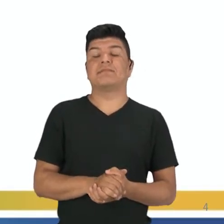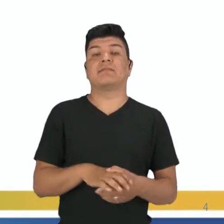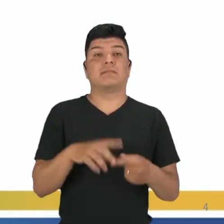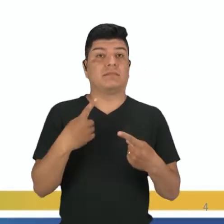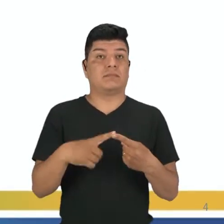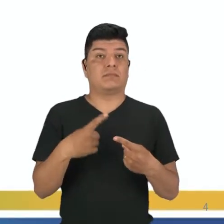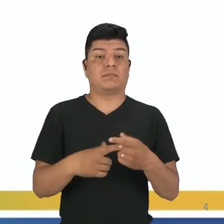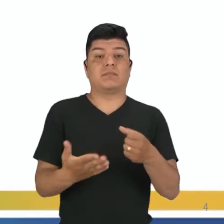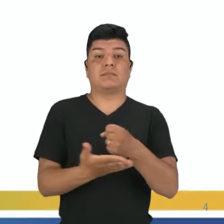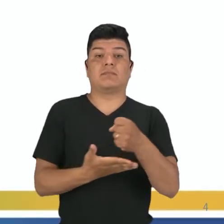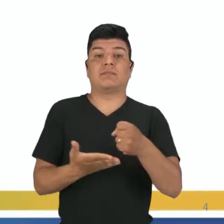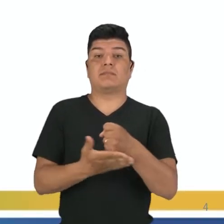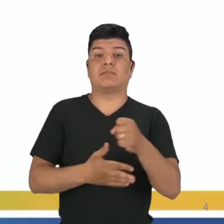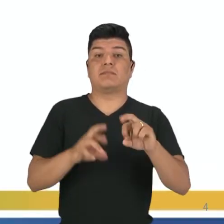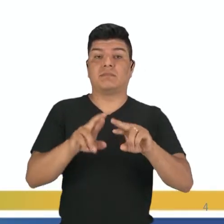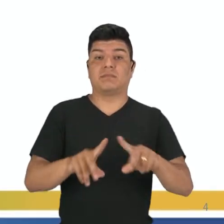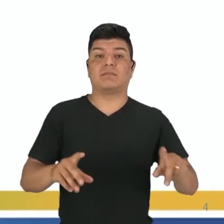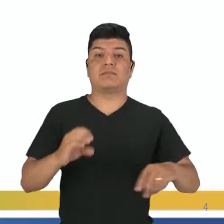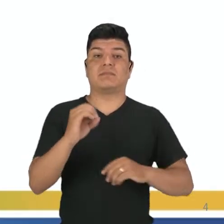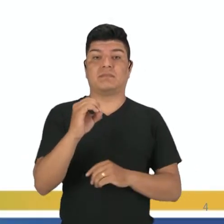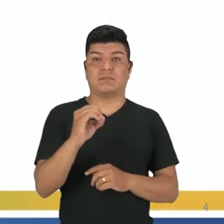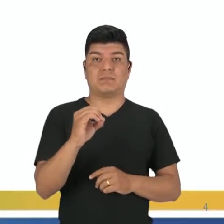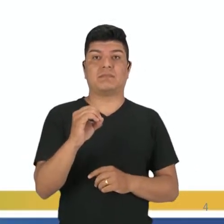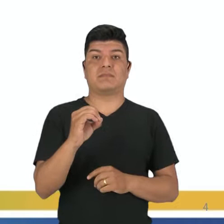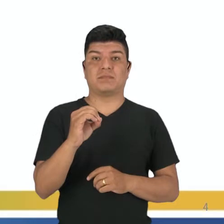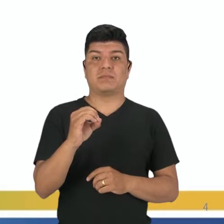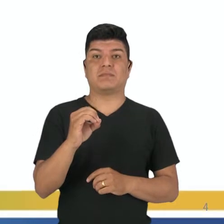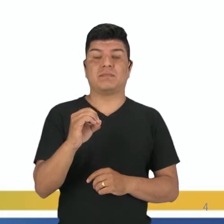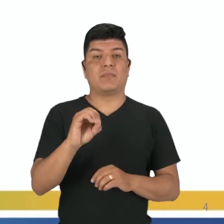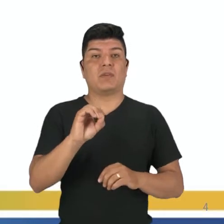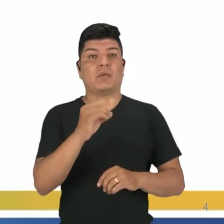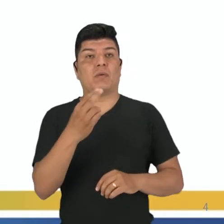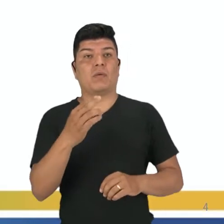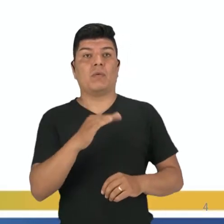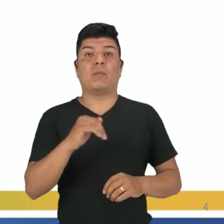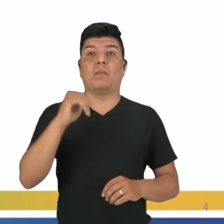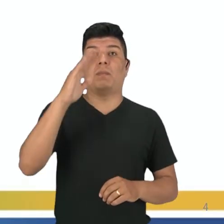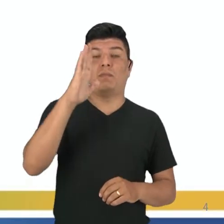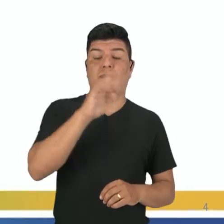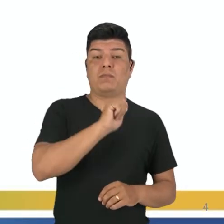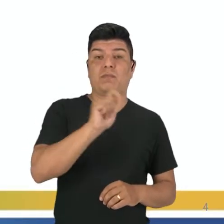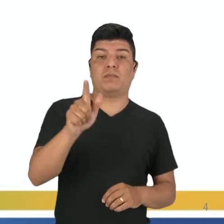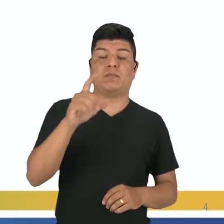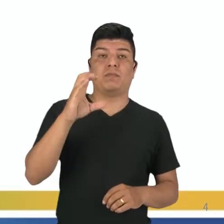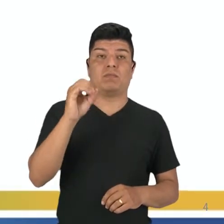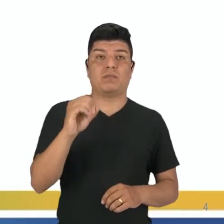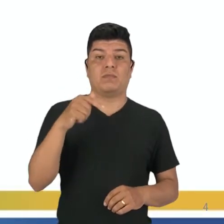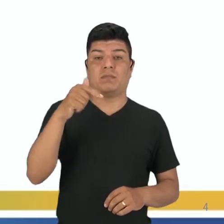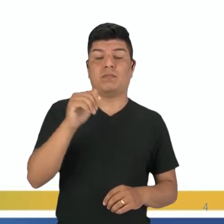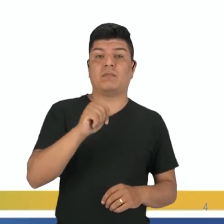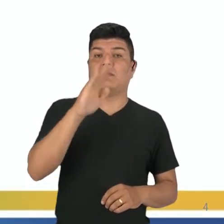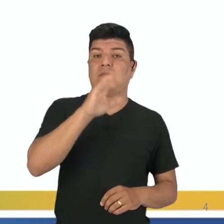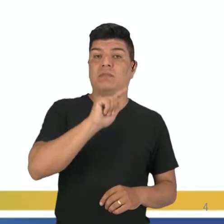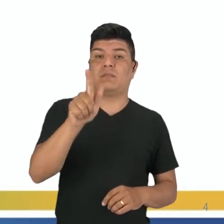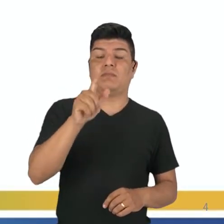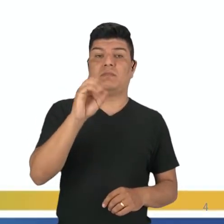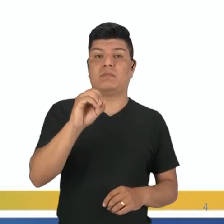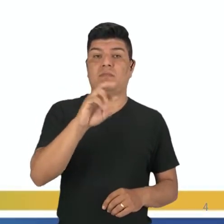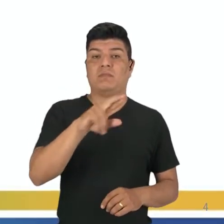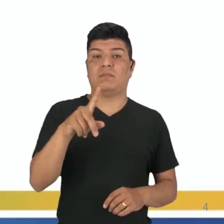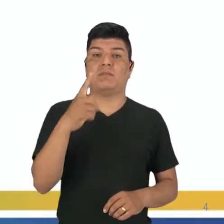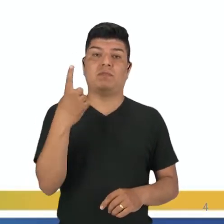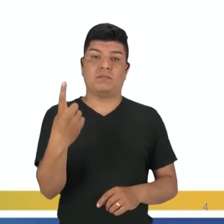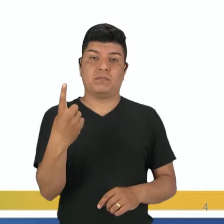a base ela é diferente de 0, ou maior que 0, 7 é maior do que 0 e 7 é diferente de 1.